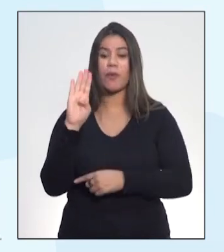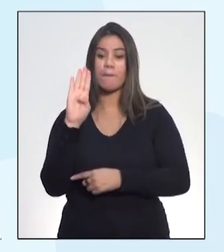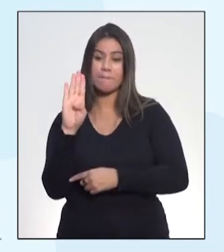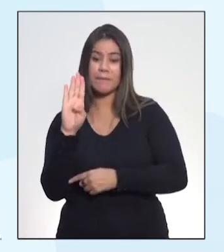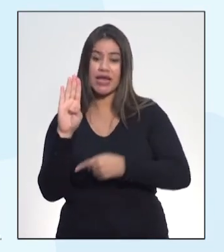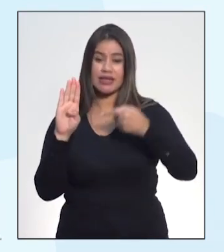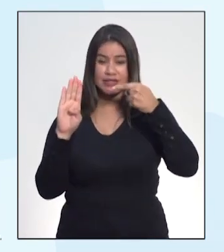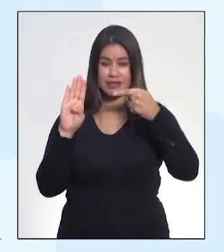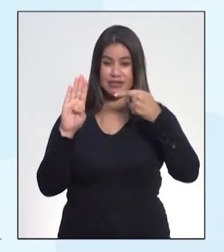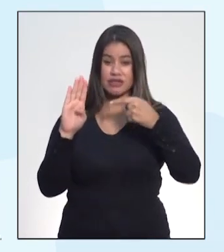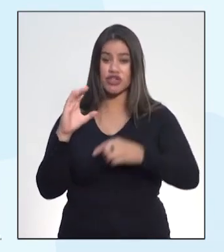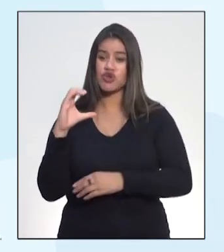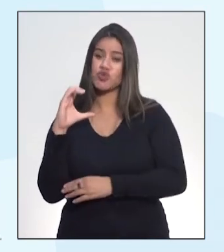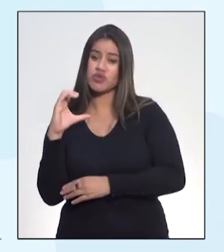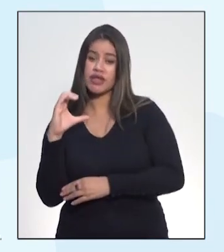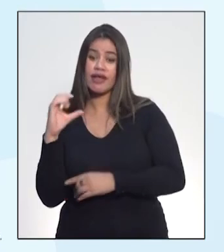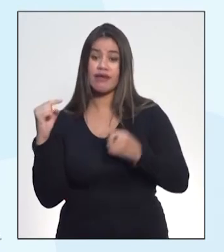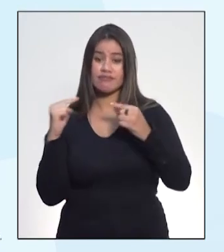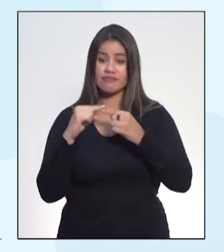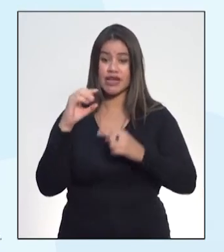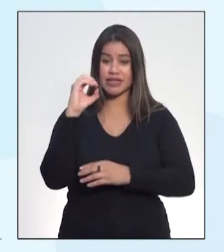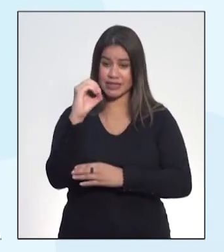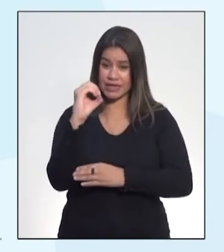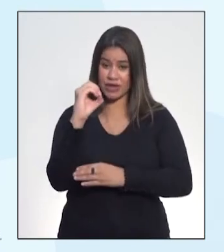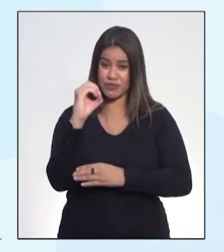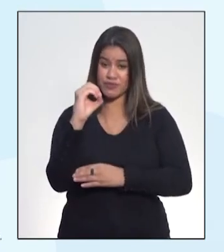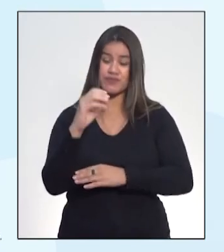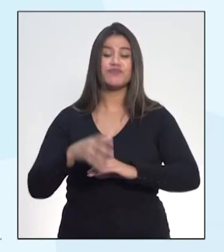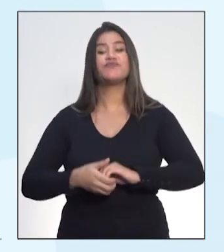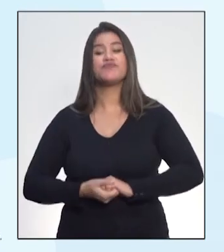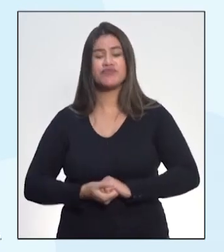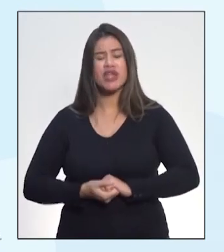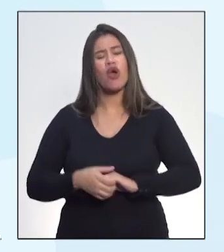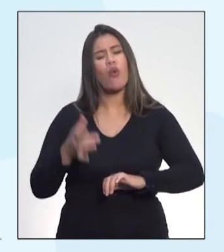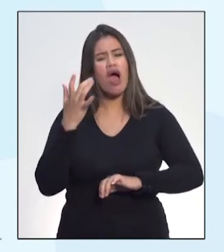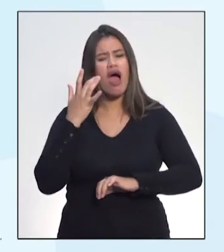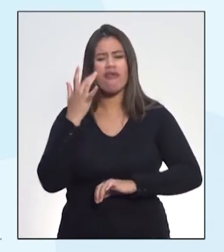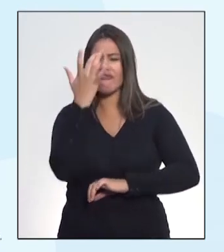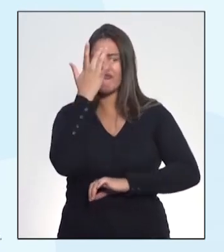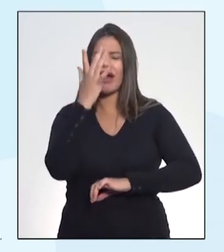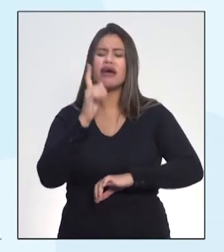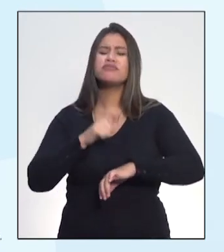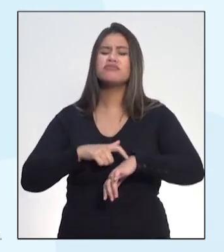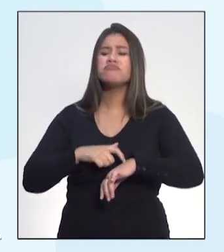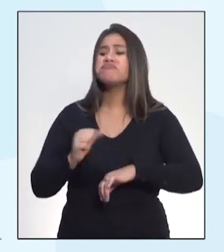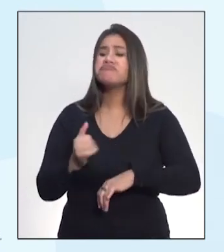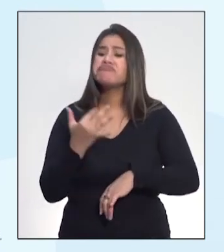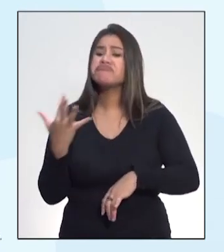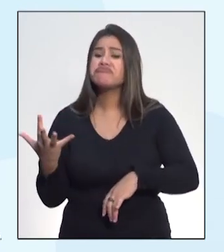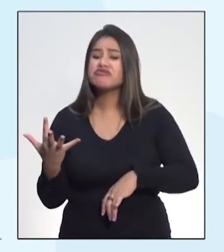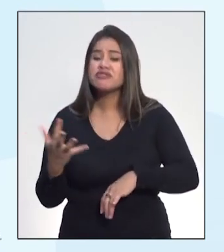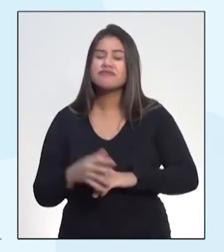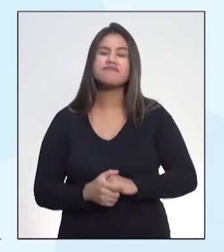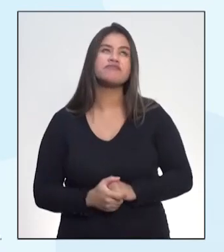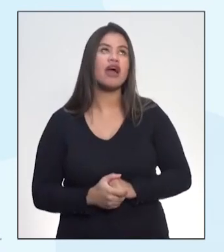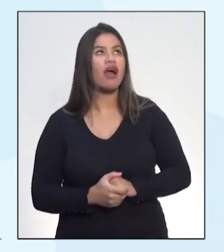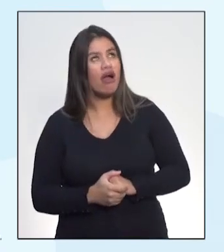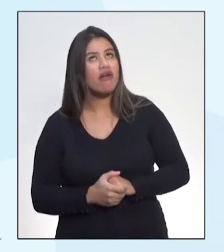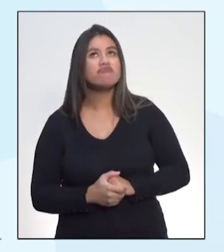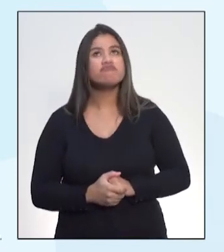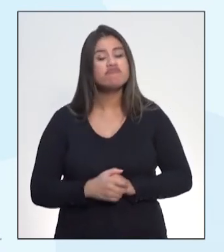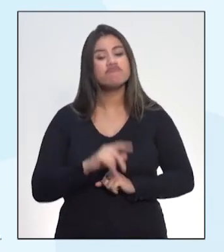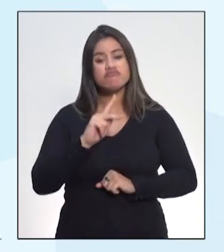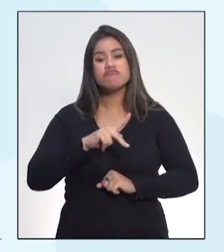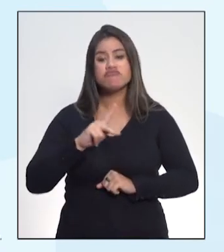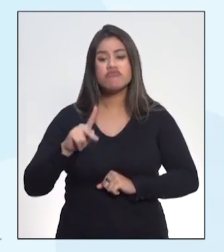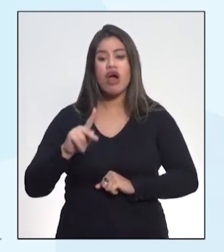negativo e o C é nulo. Eu acho essa atividade muito fácil. Acho que dá para dar pouquinho tempo, hein, professora Inês? Quanto tempo a gente tem para essa atividade? Professora Roberta,